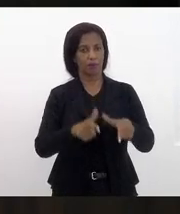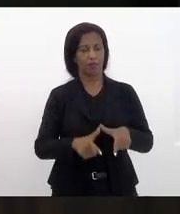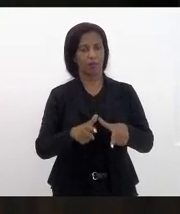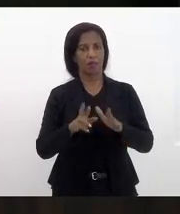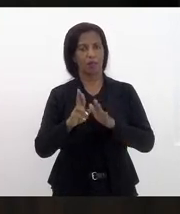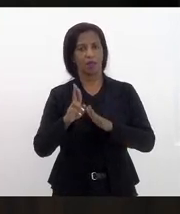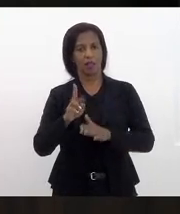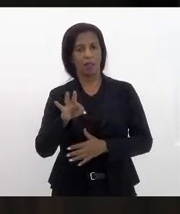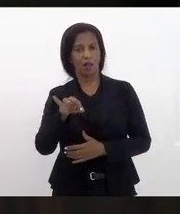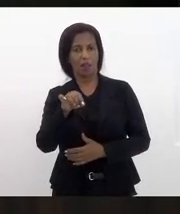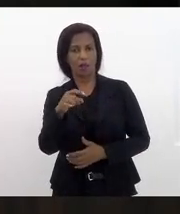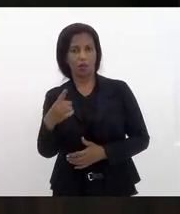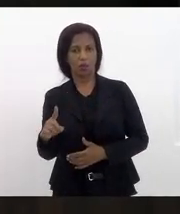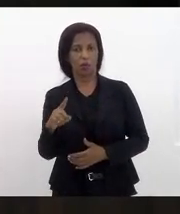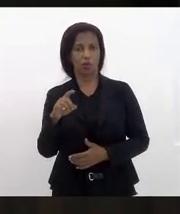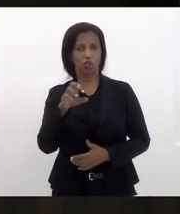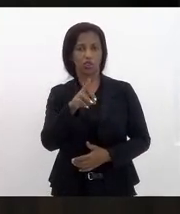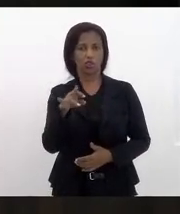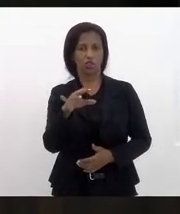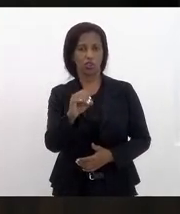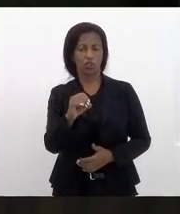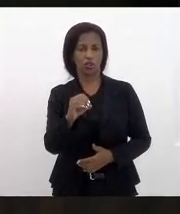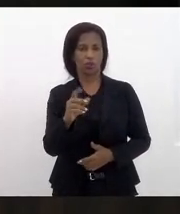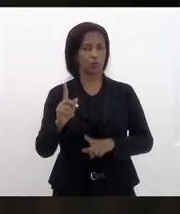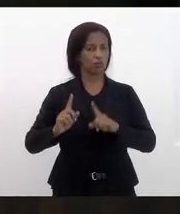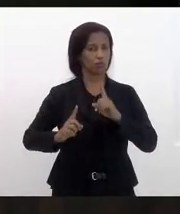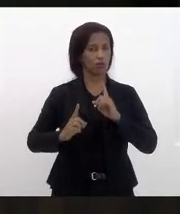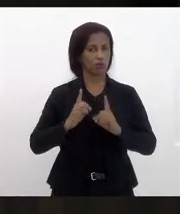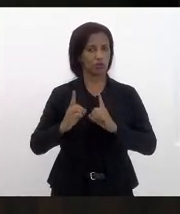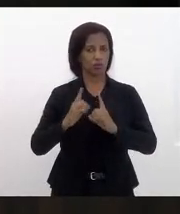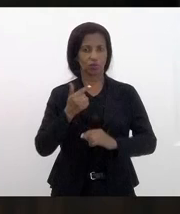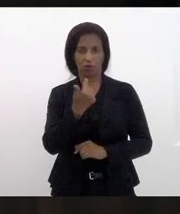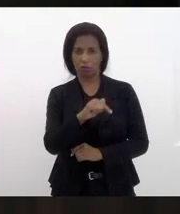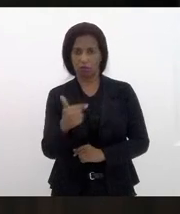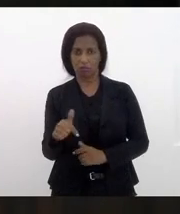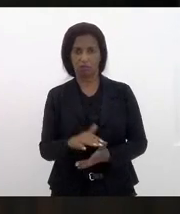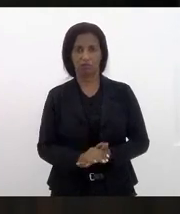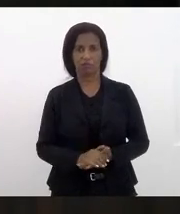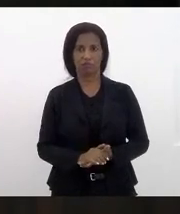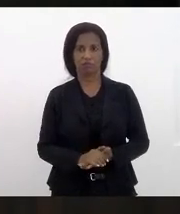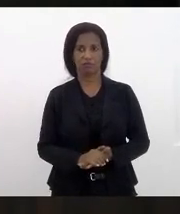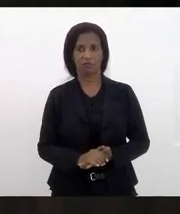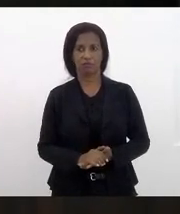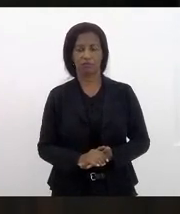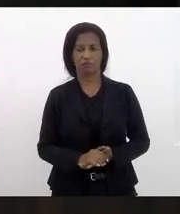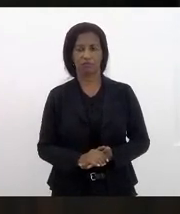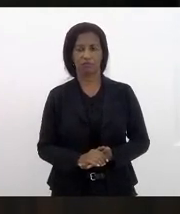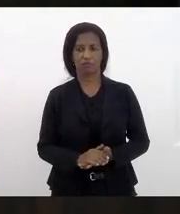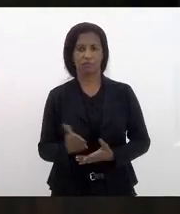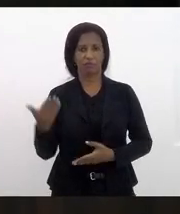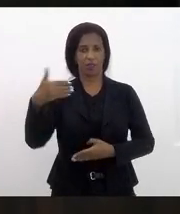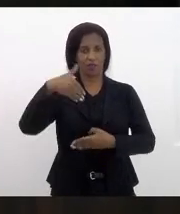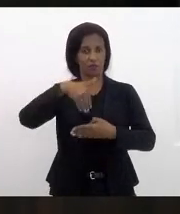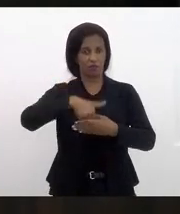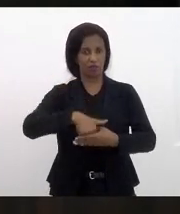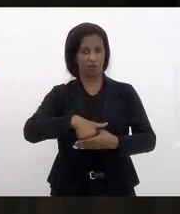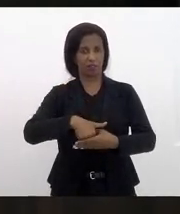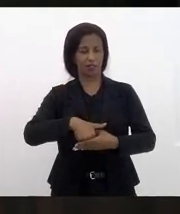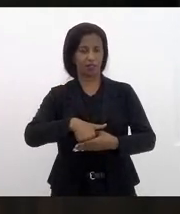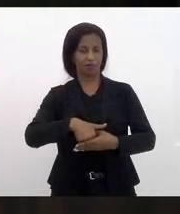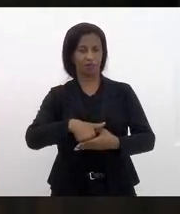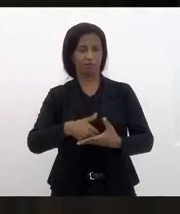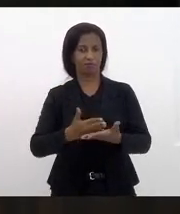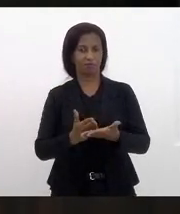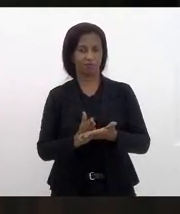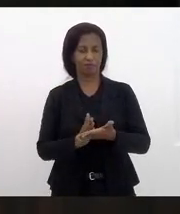relator, deputado Chico Machado, em discussão, não havendo o querer discutir, encerrada a discussão, em votação, senhores que